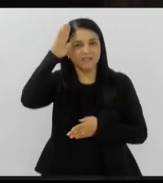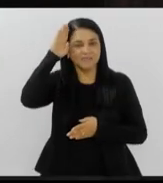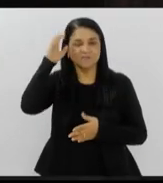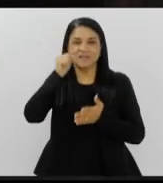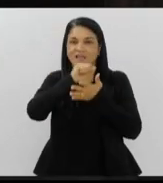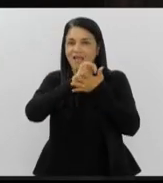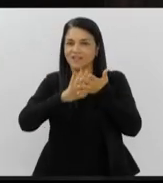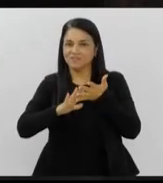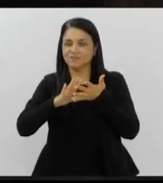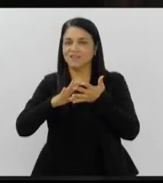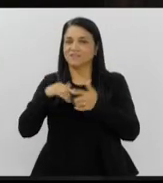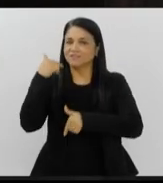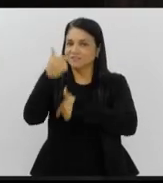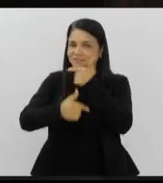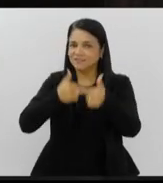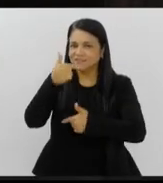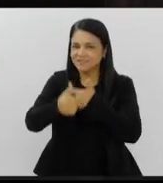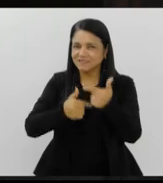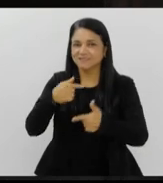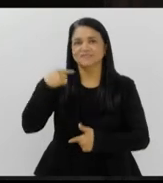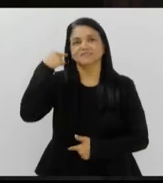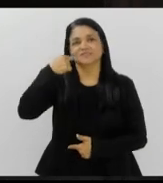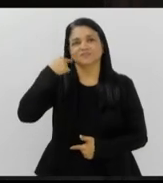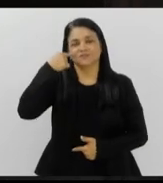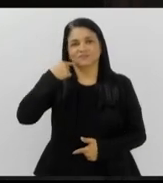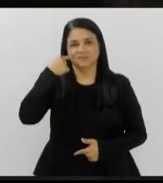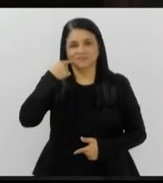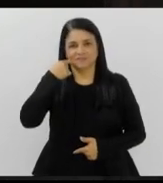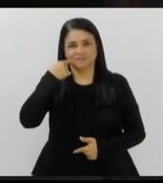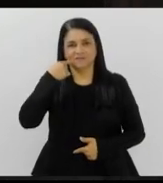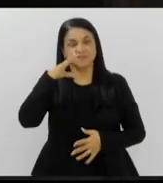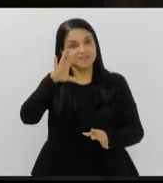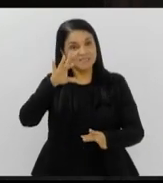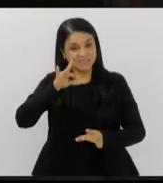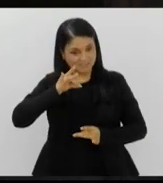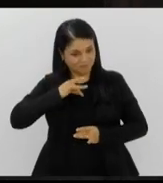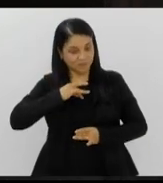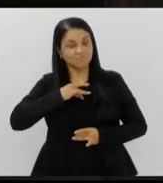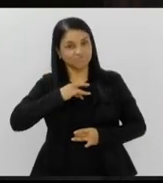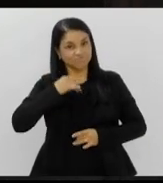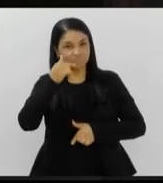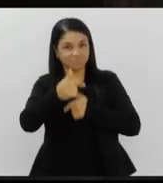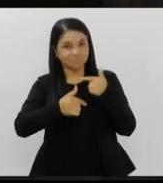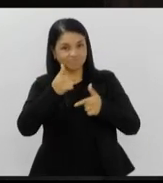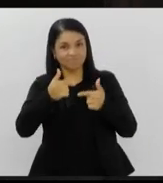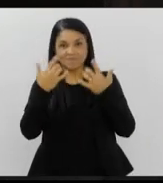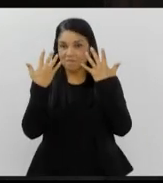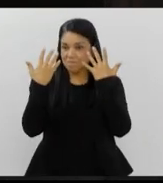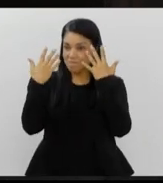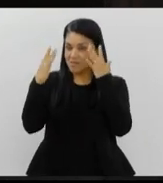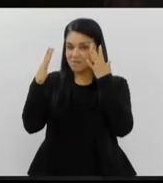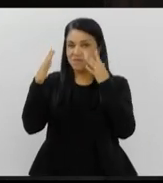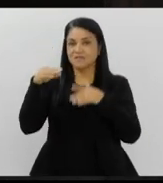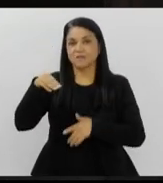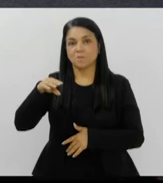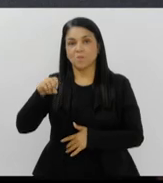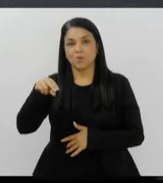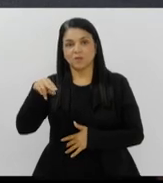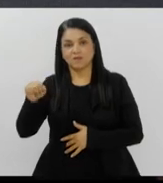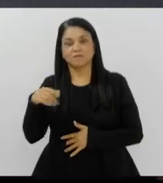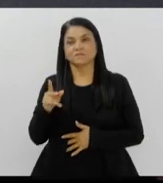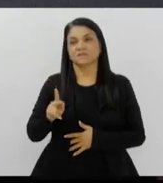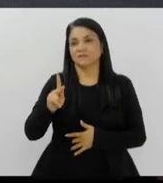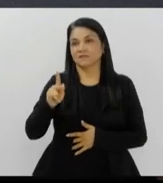atividade laboral e árdua da advocacia, que muito nos inspira. Então, parabéns à doutora Mônica, parabéns à doutora